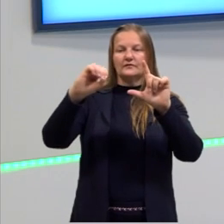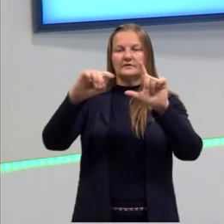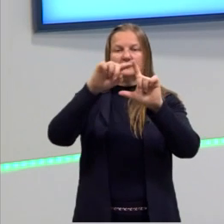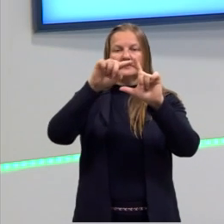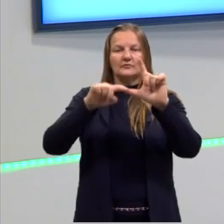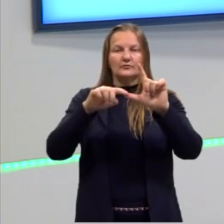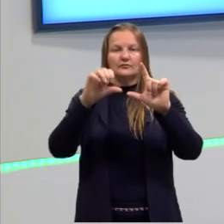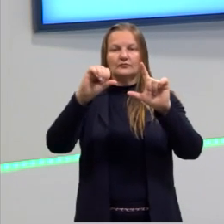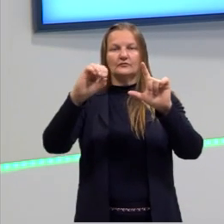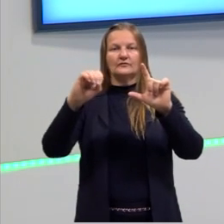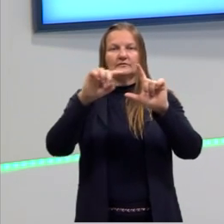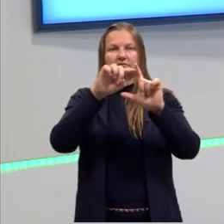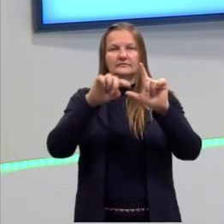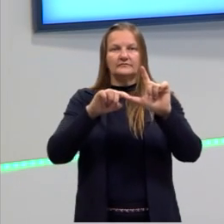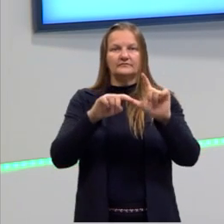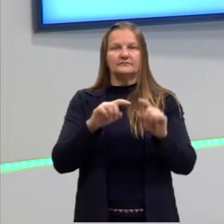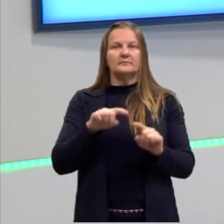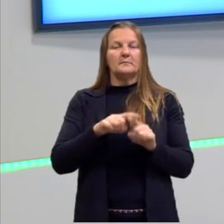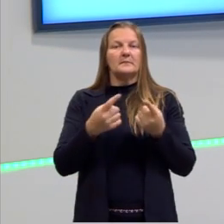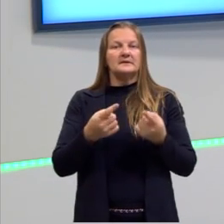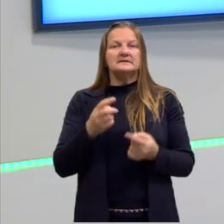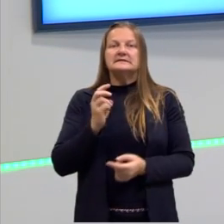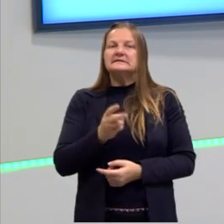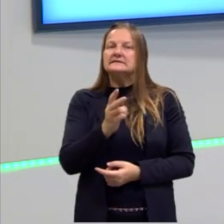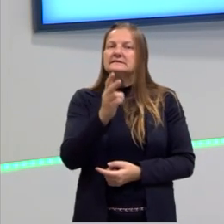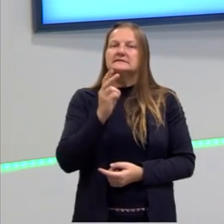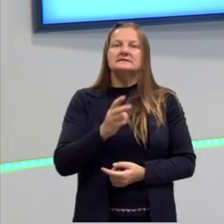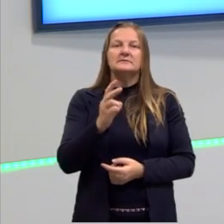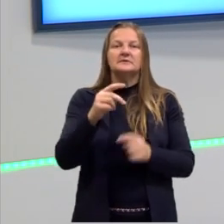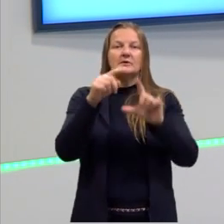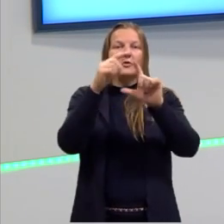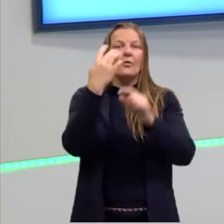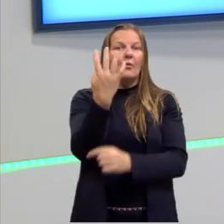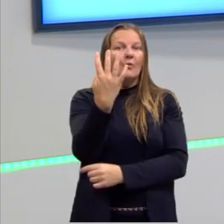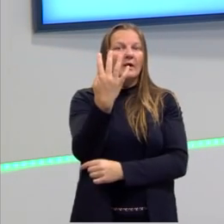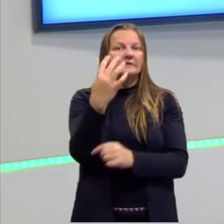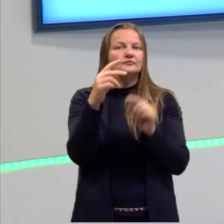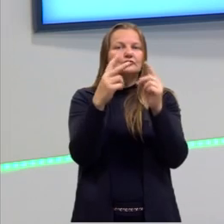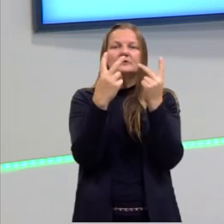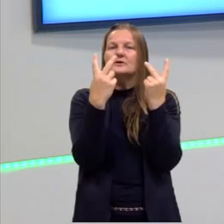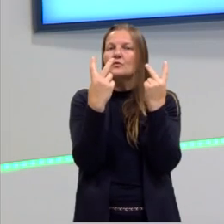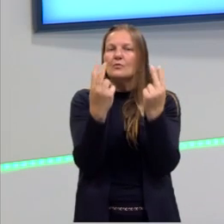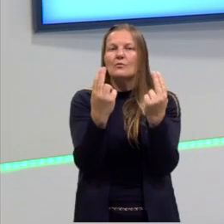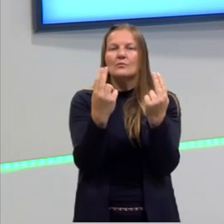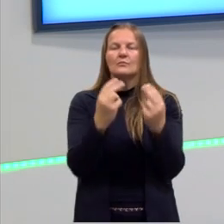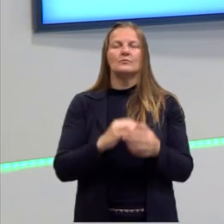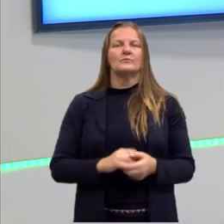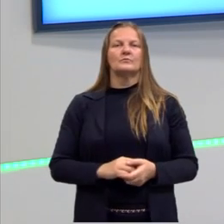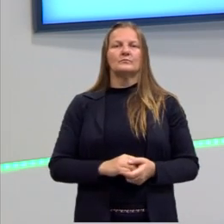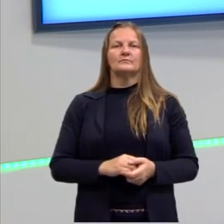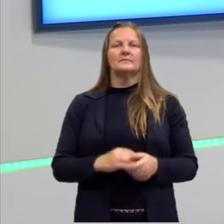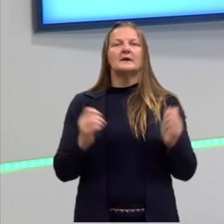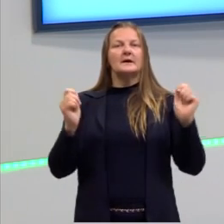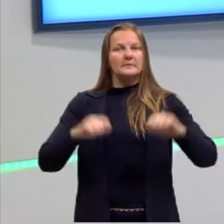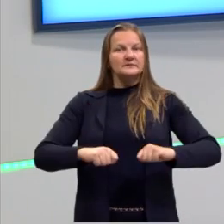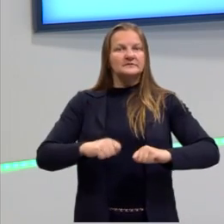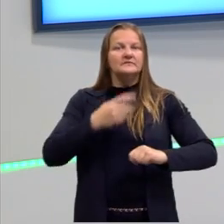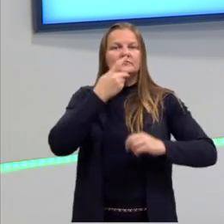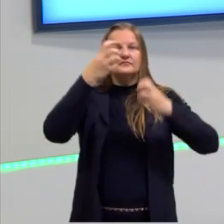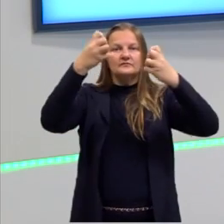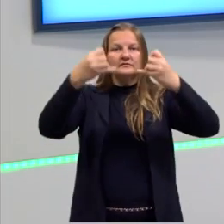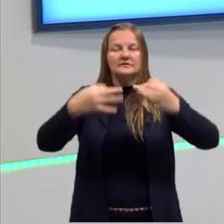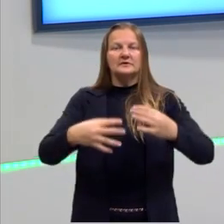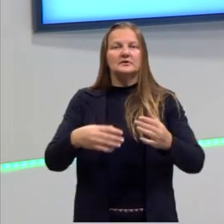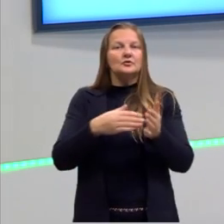graus mas o quadrado tem sempre quatro lados de mesma medida então nós podemos dizer que